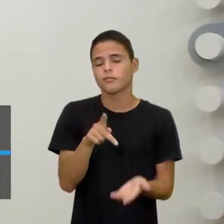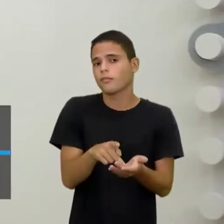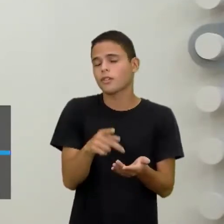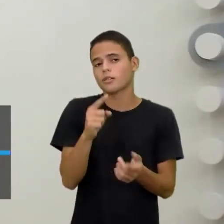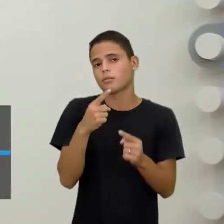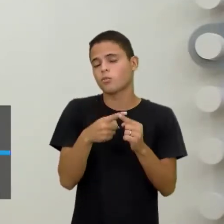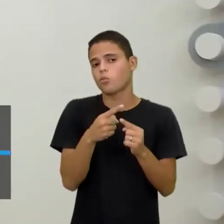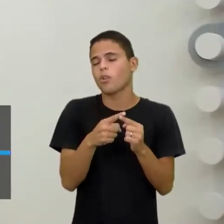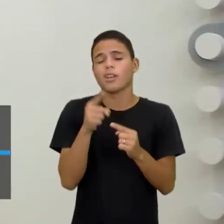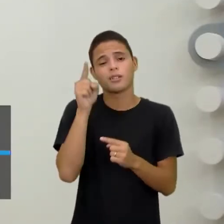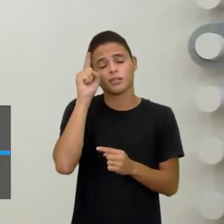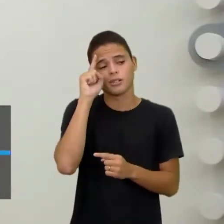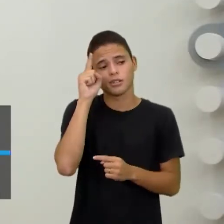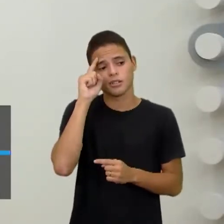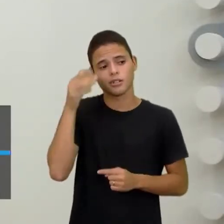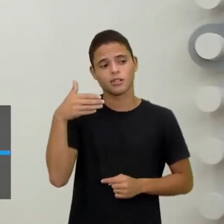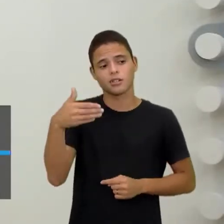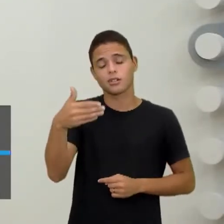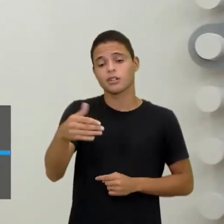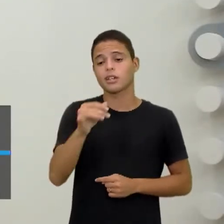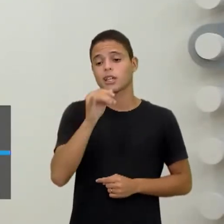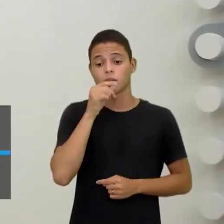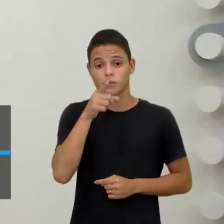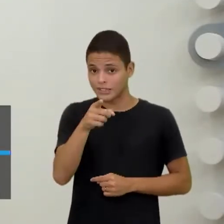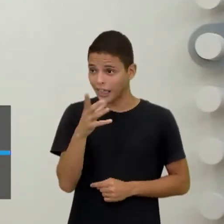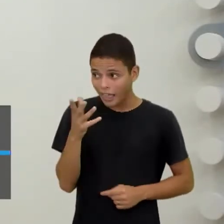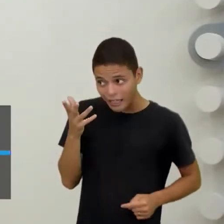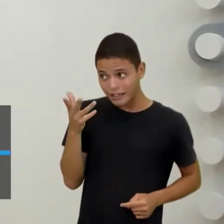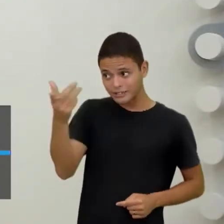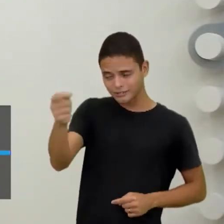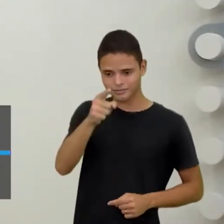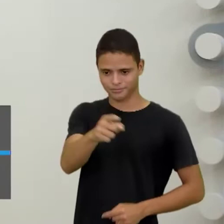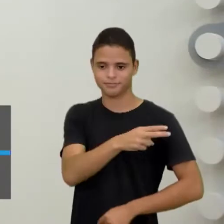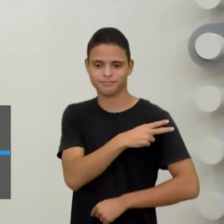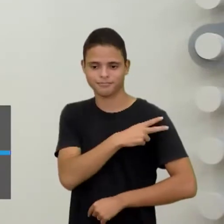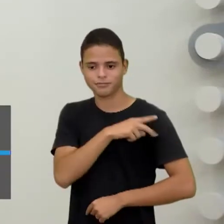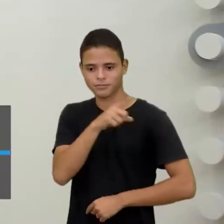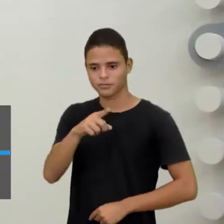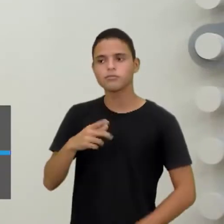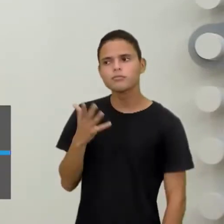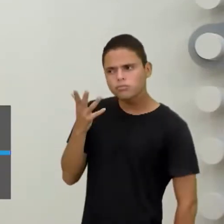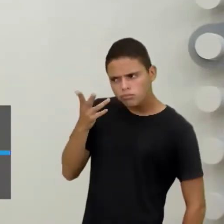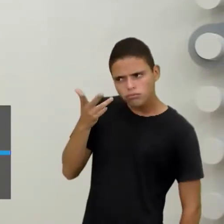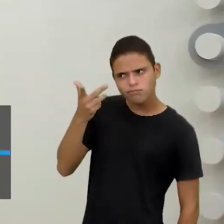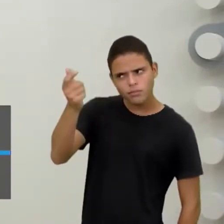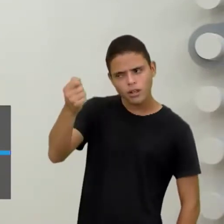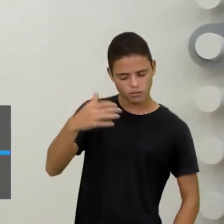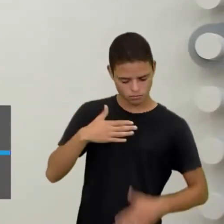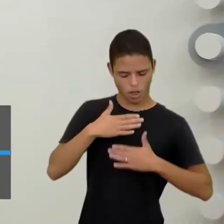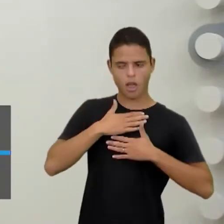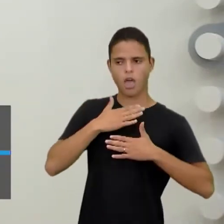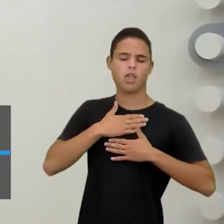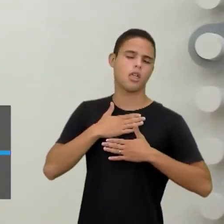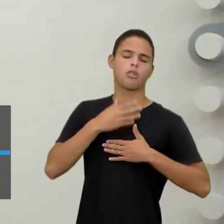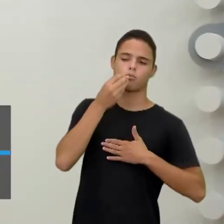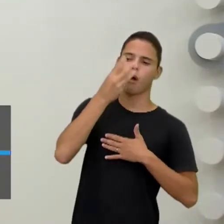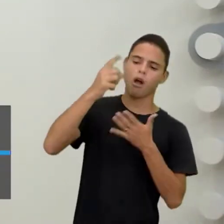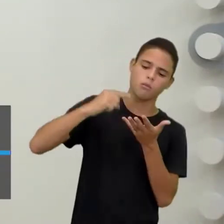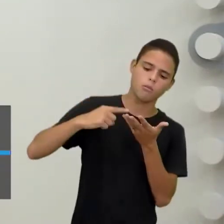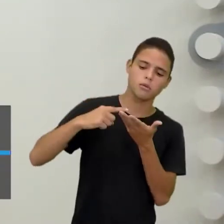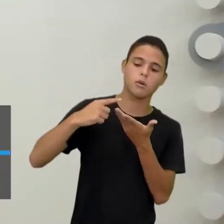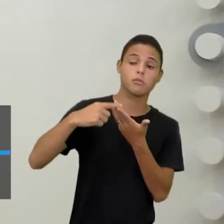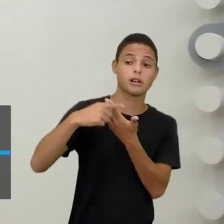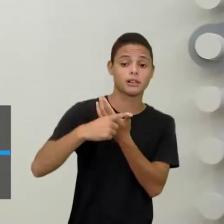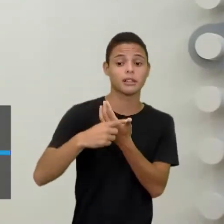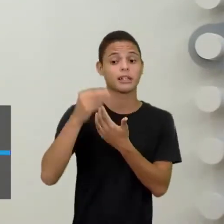cotidiano. Você quer, por exemplo, convencer o seu patrão, o futuro patrão a te contratar? É argumentando, não é usando os